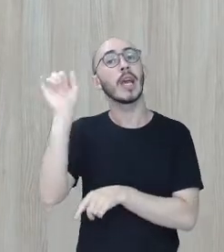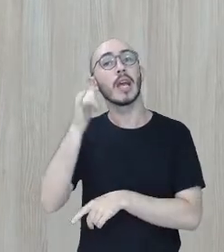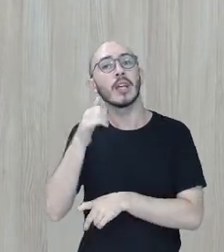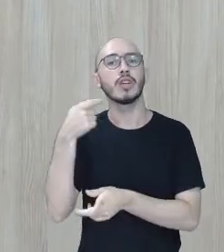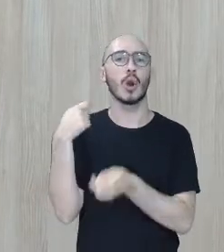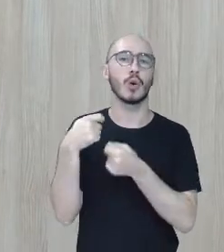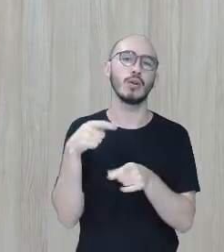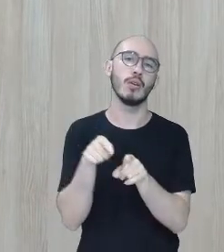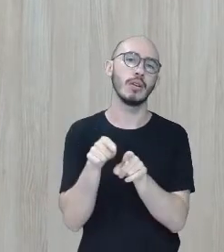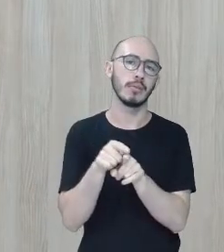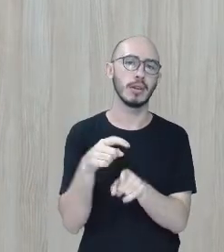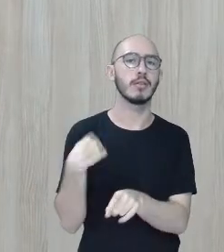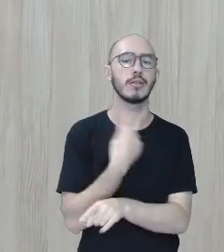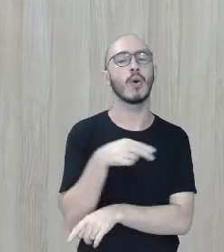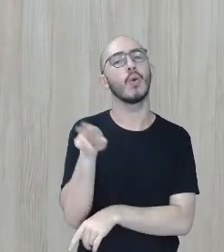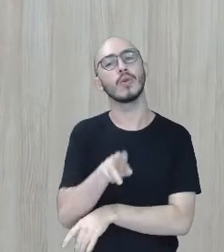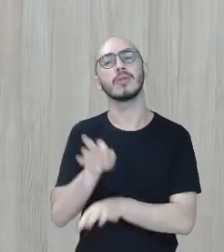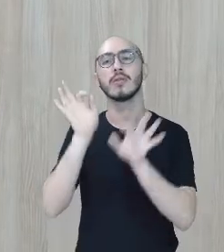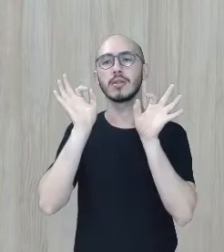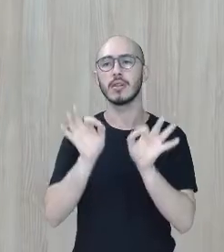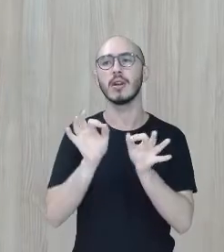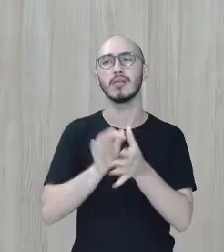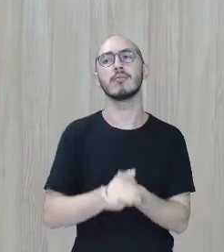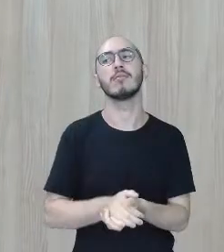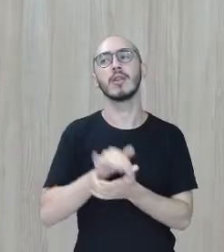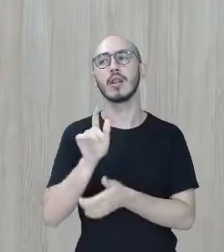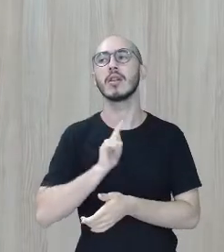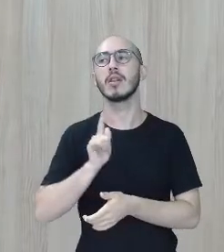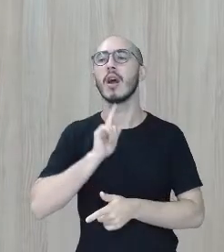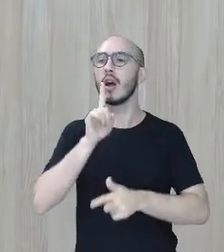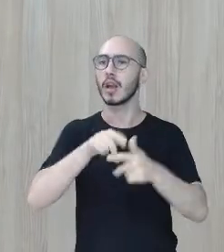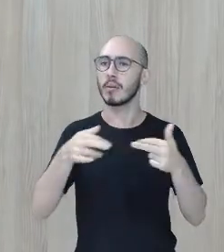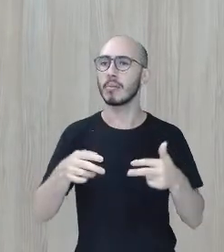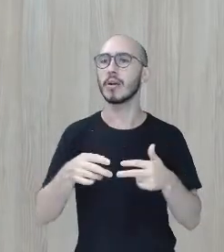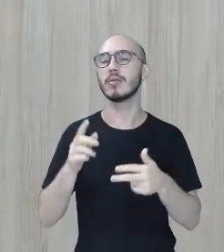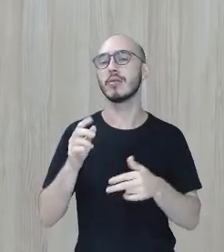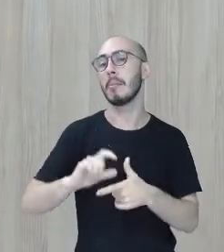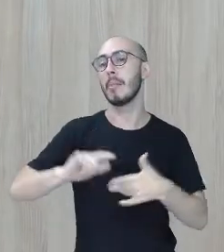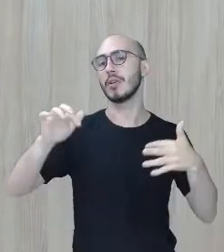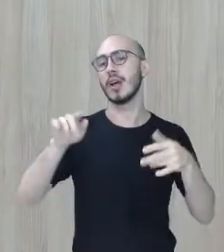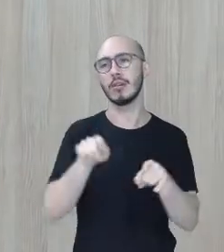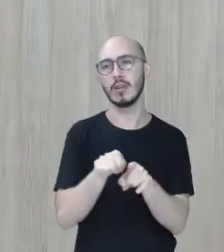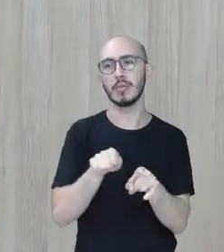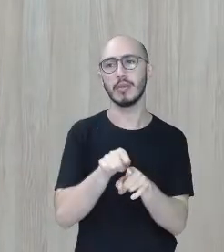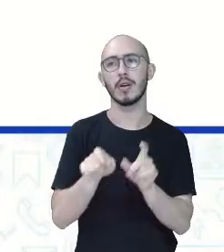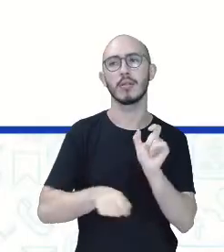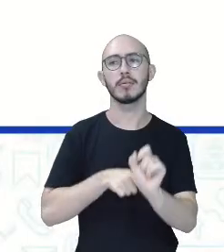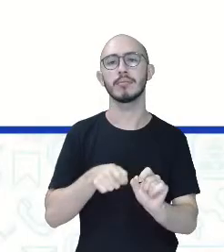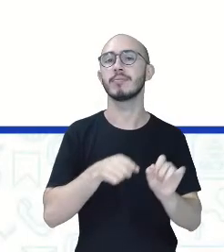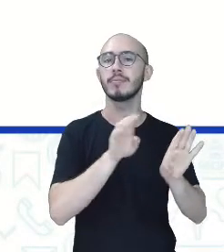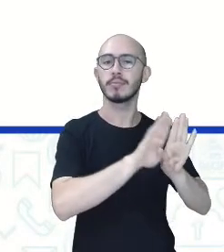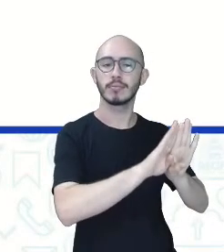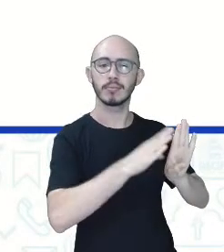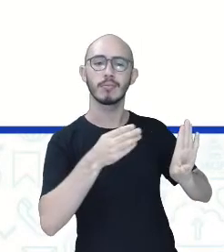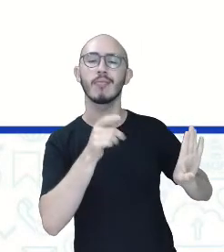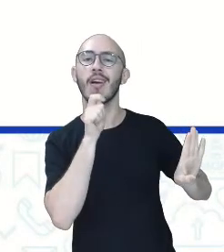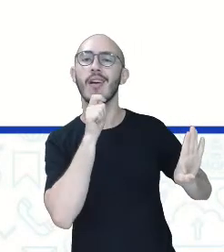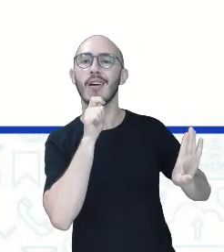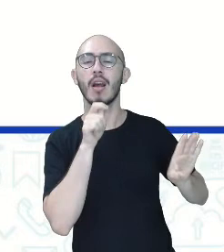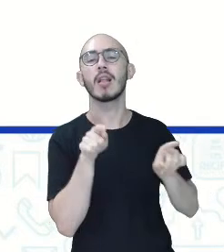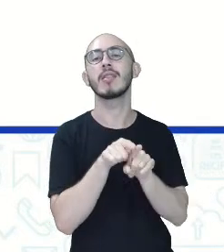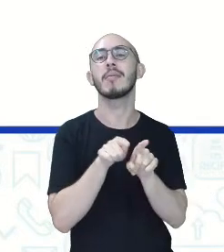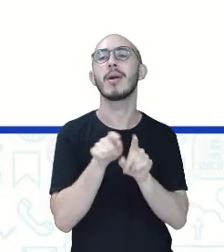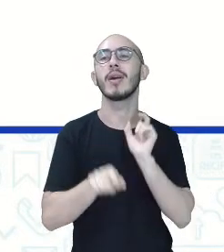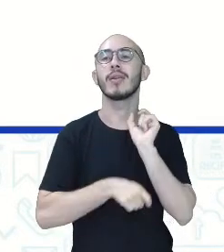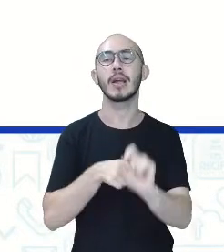o uso correto da energia, mesmo com um equipamento mais moderno. Então, a geladeira também, que é um